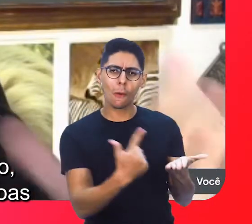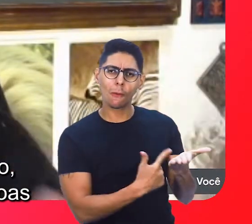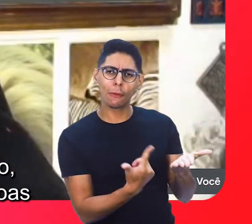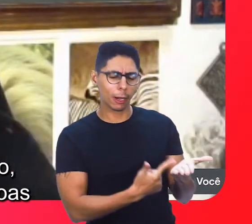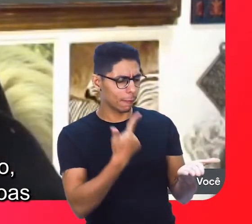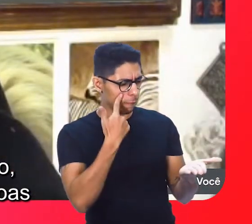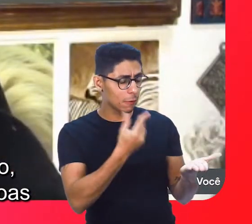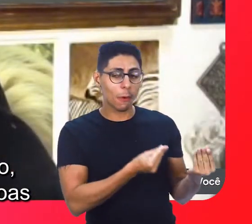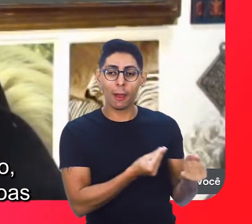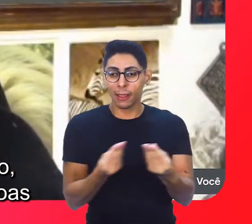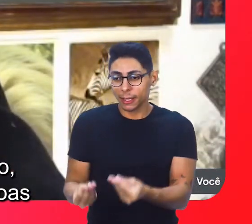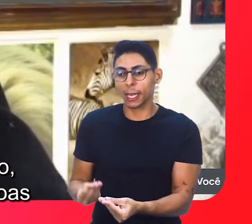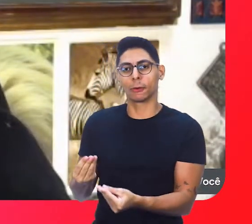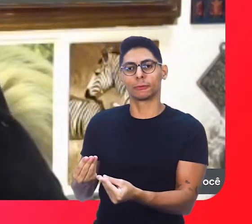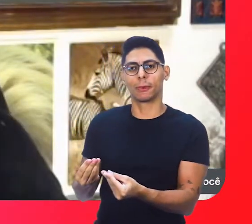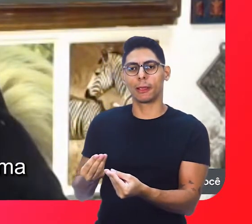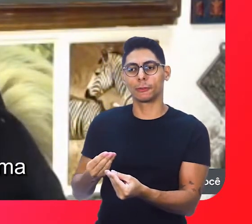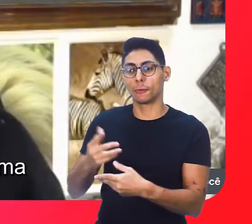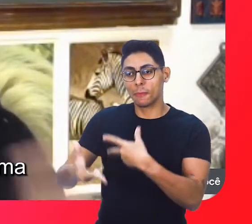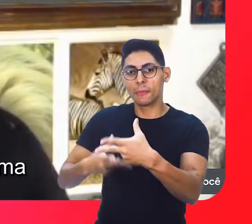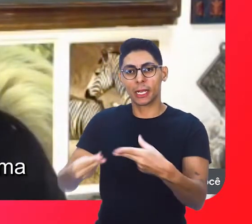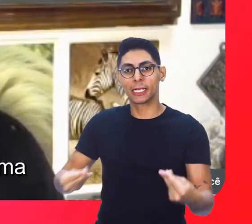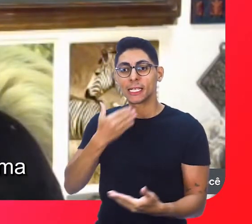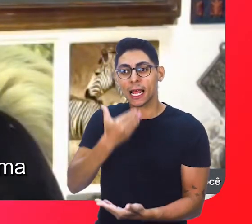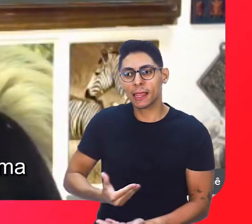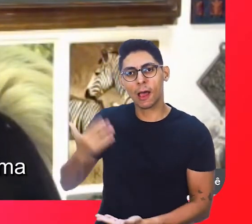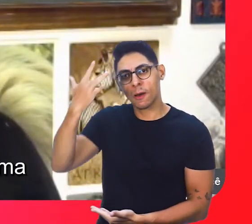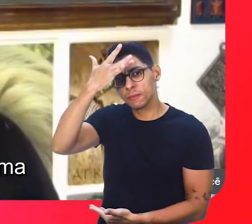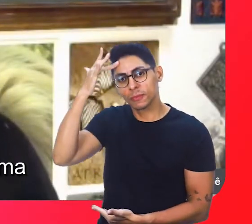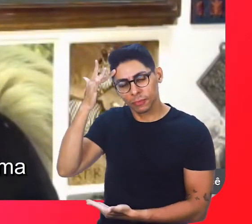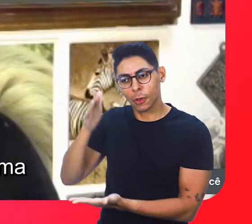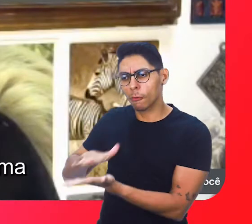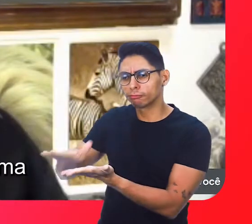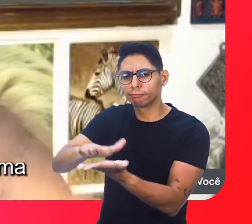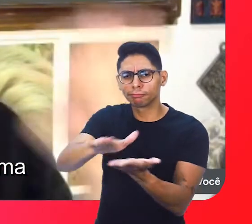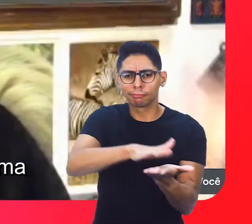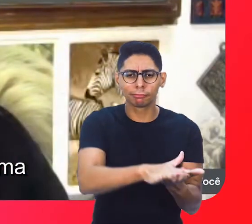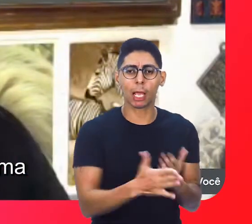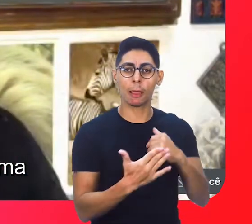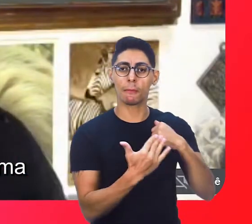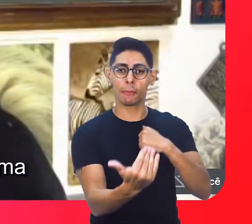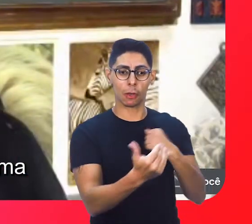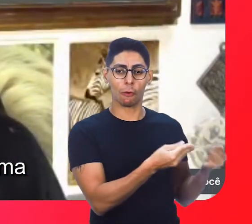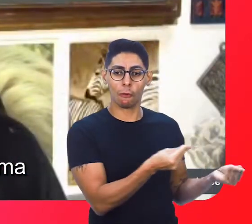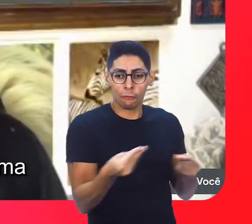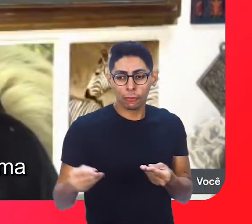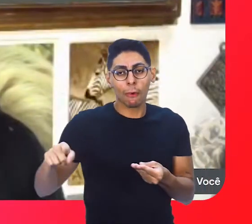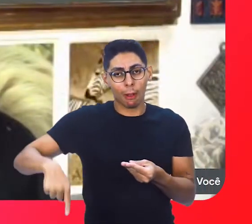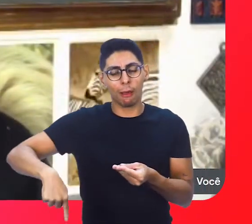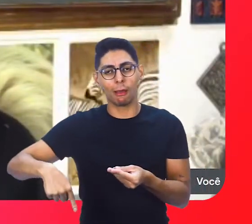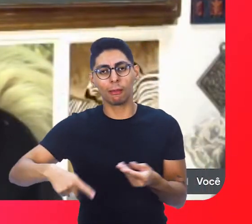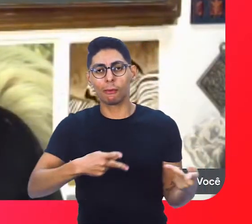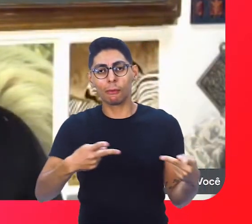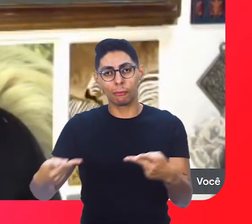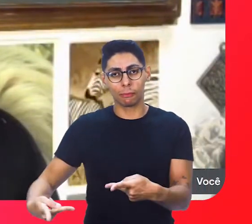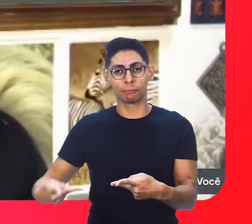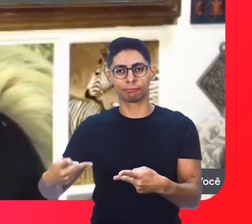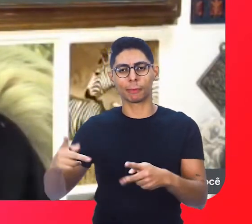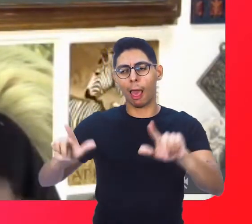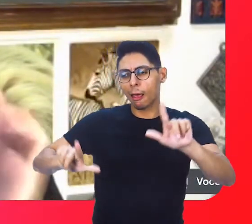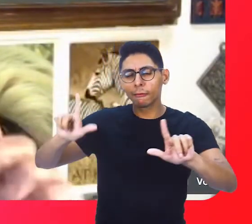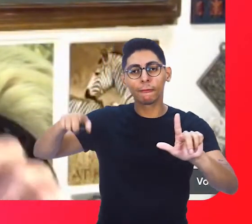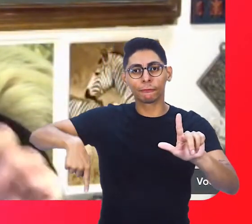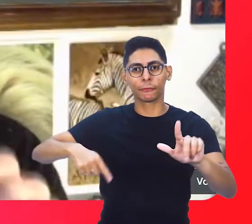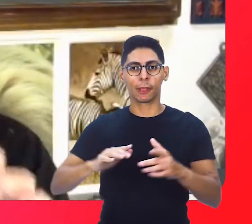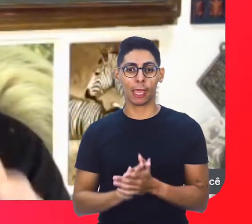meu livro de Natal para as pessoas, e ela me chamou para, naquele programa dela, o Show da Xuxa, aquele diário, e